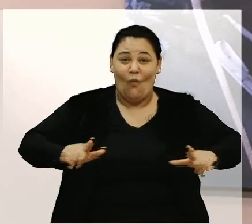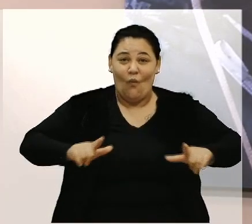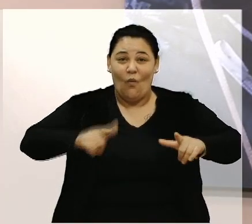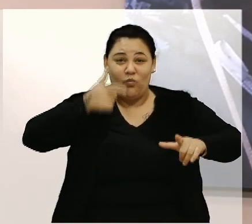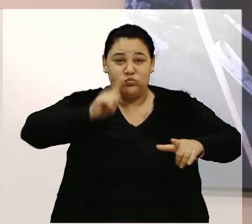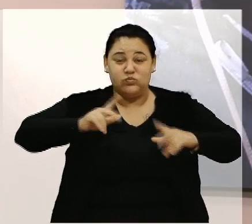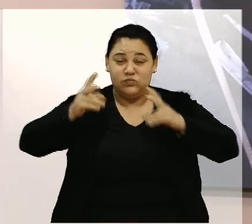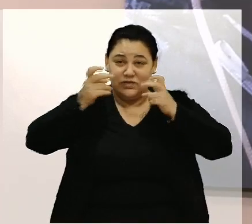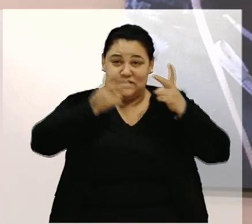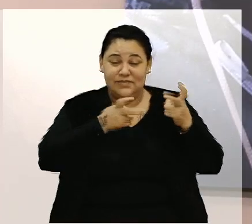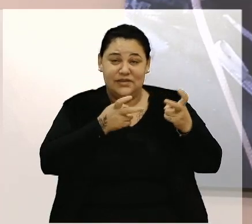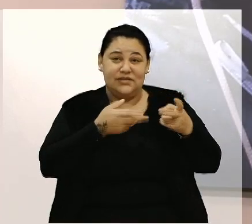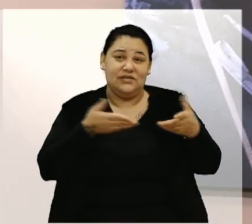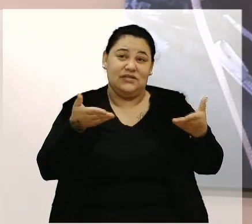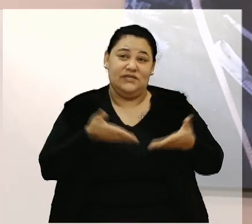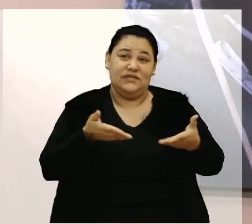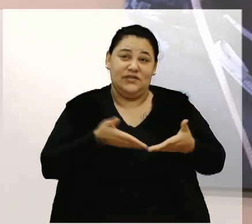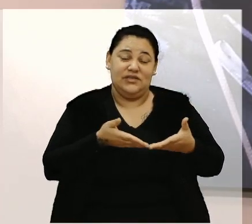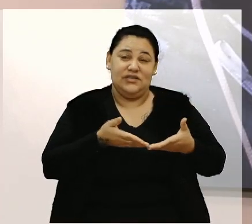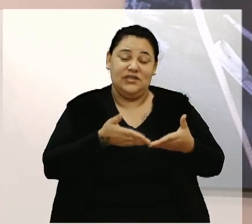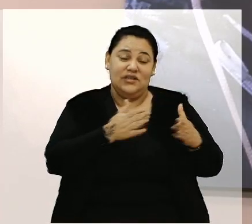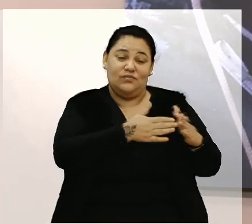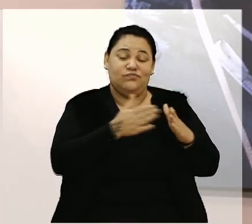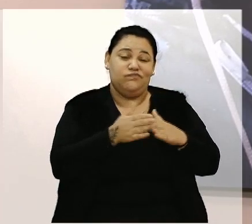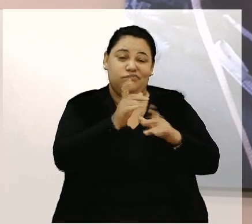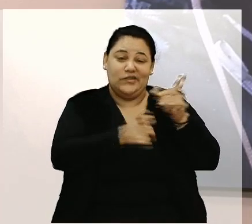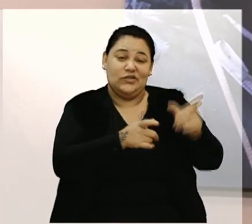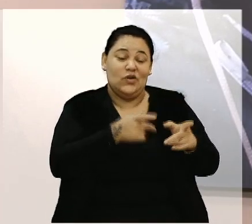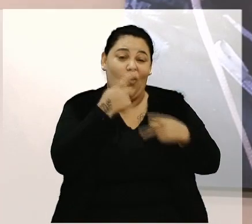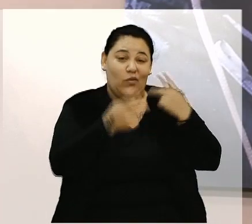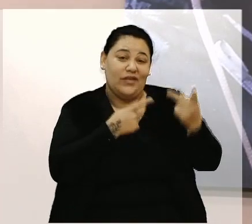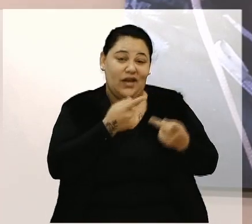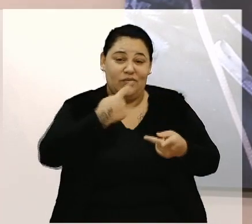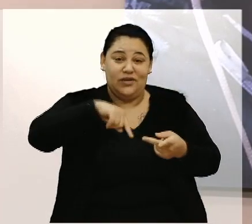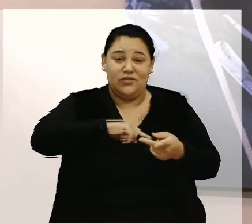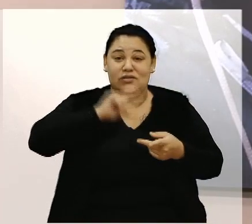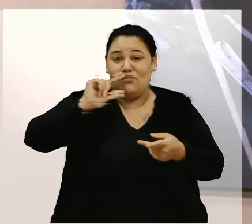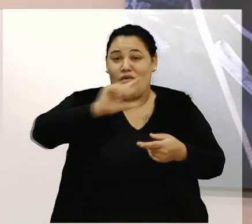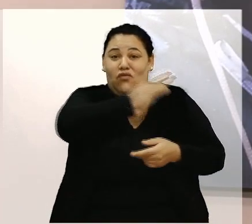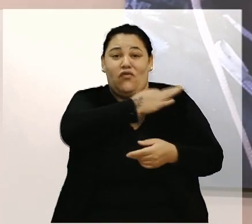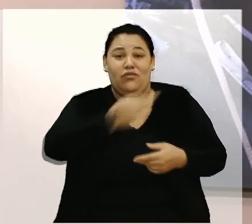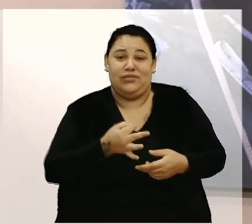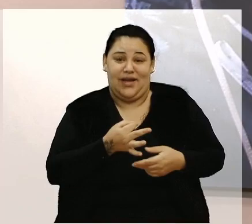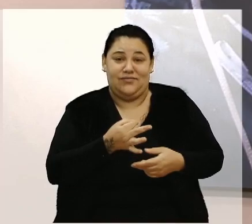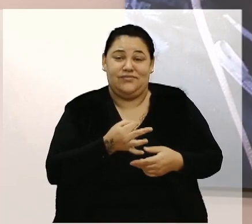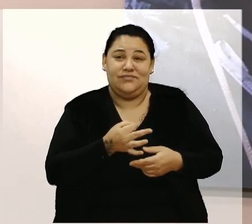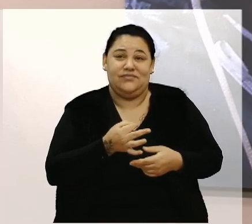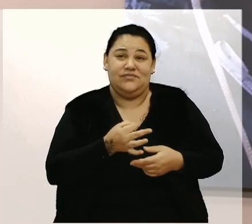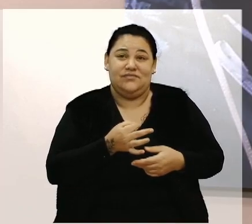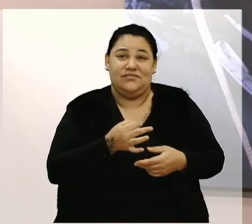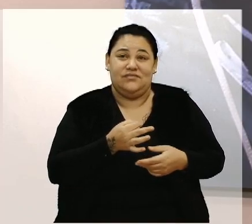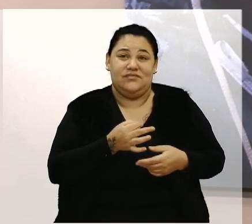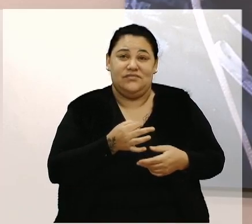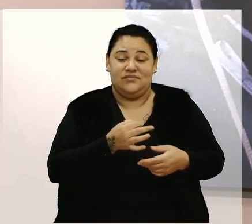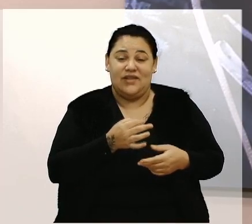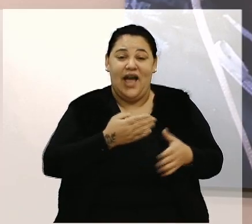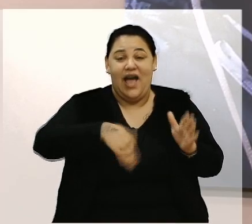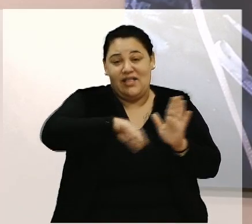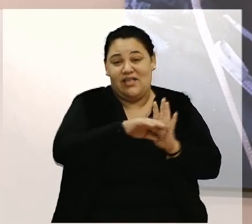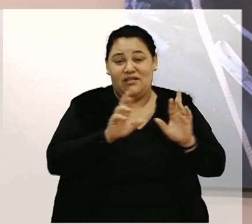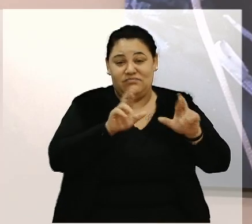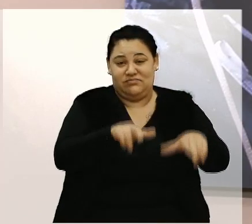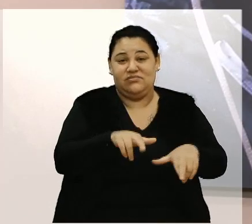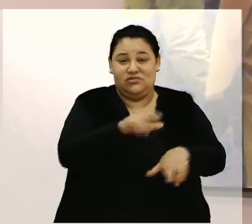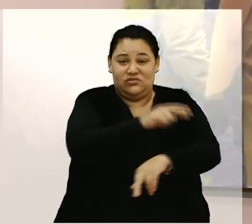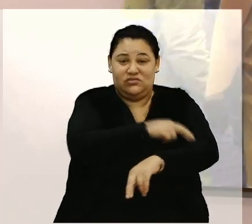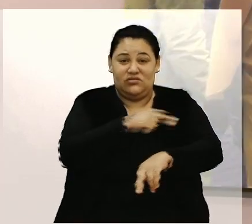vez, e os moradores nos relataram, que muito poucos voluntários se direcionaram para aquela região. E